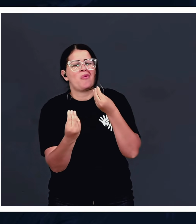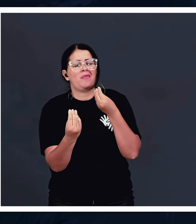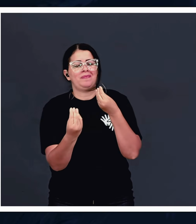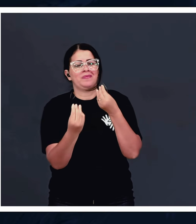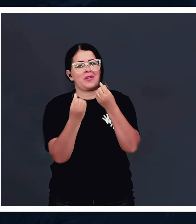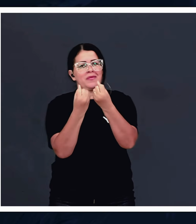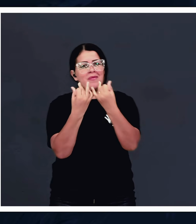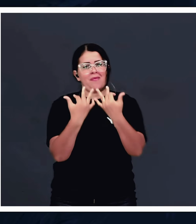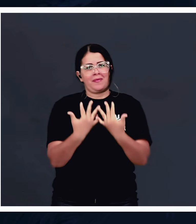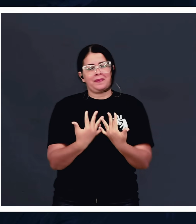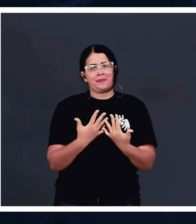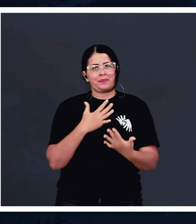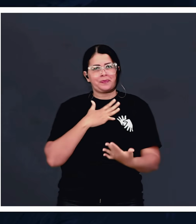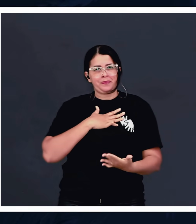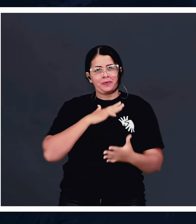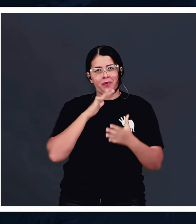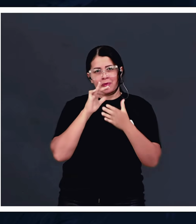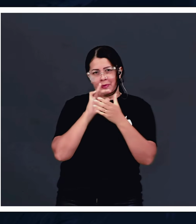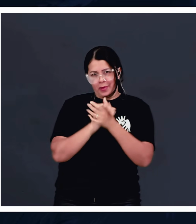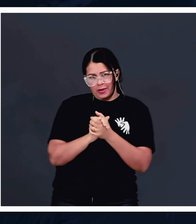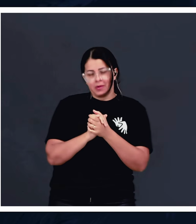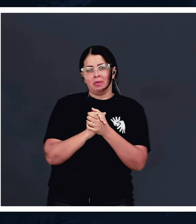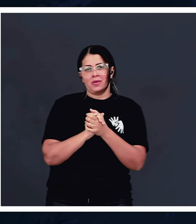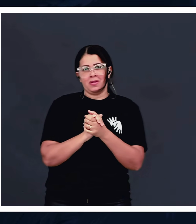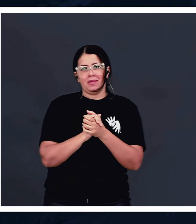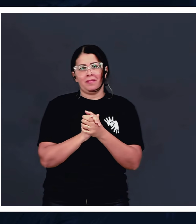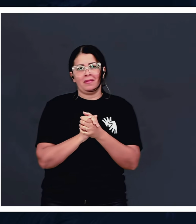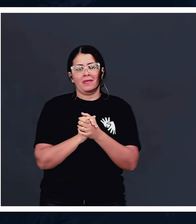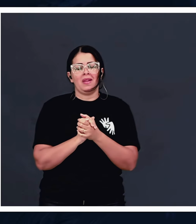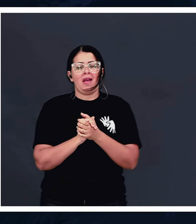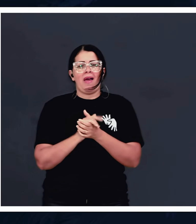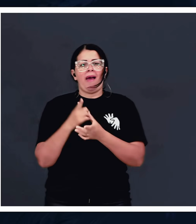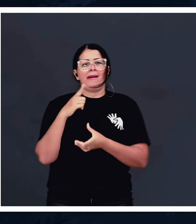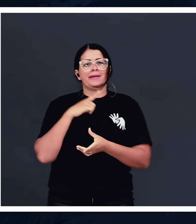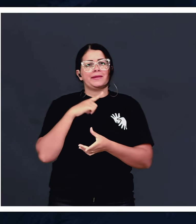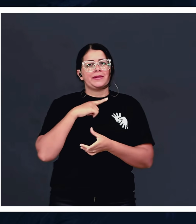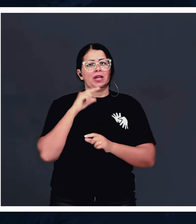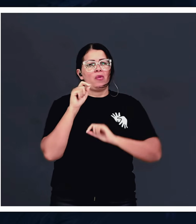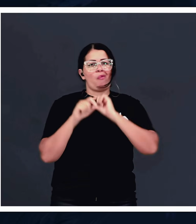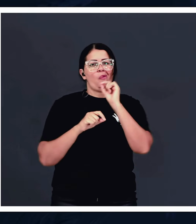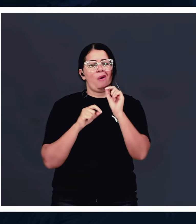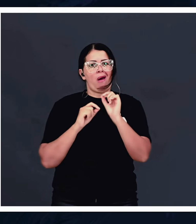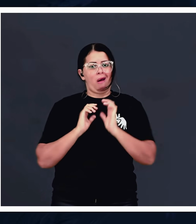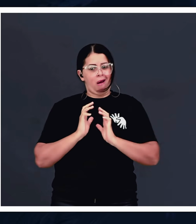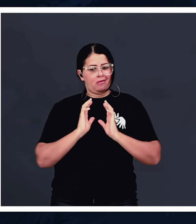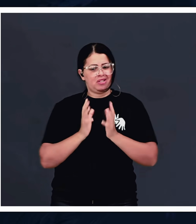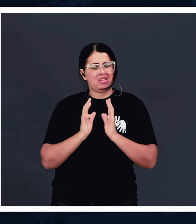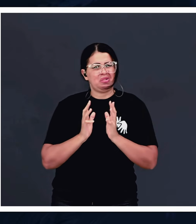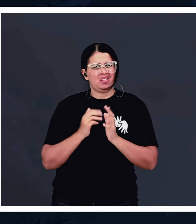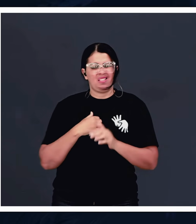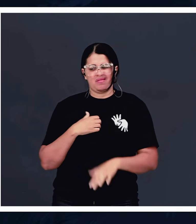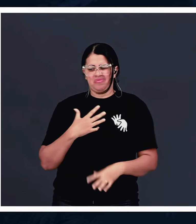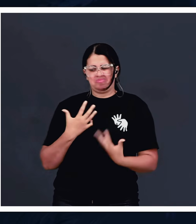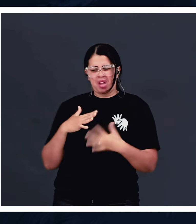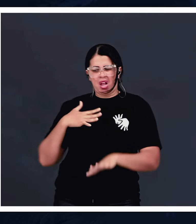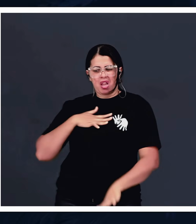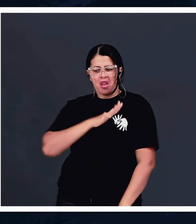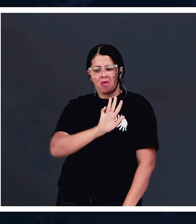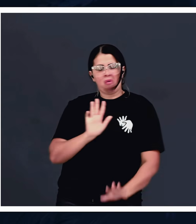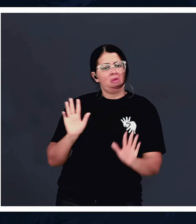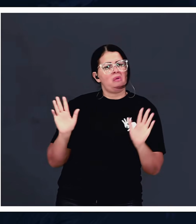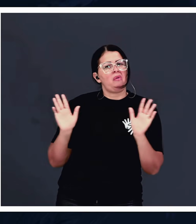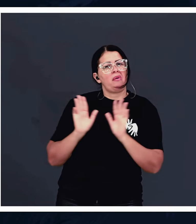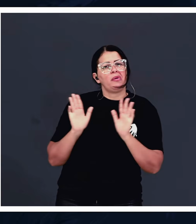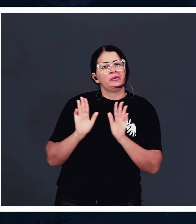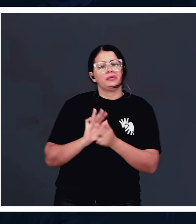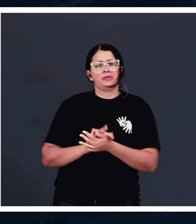isso? A minha esposa, ela fez algo, ou ela tem uma atitude que me incomoda, que eu não